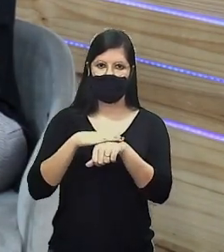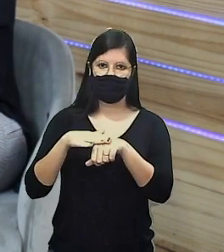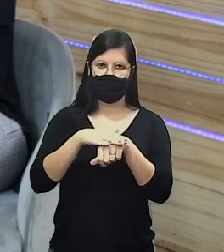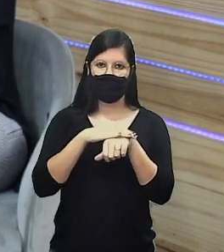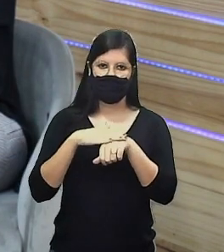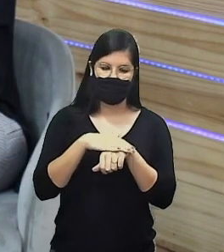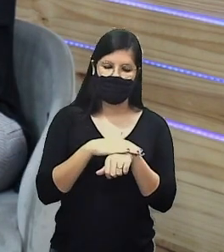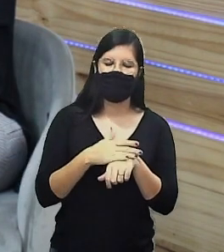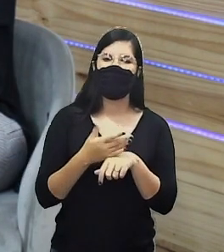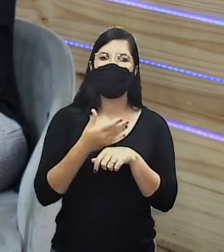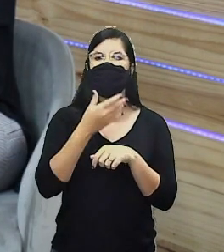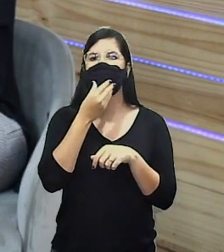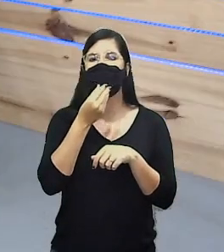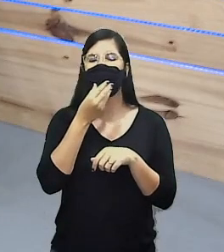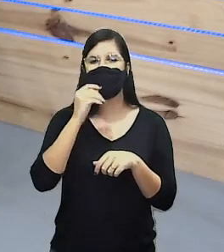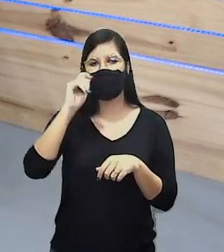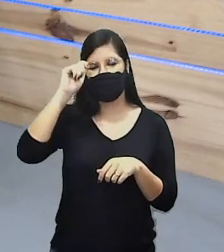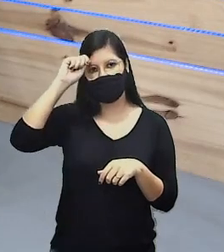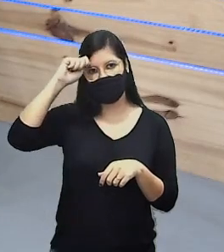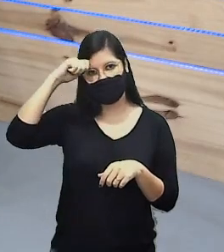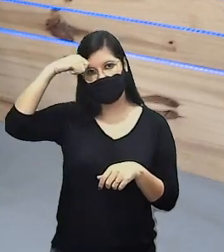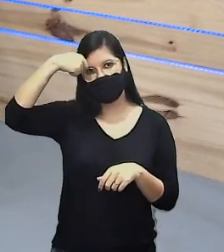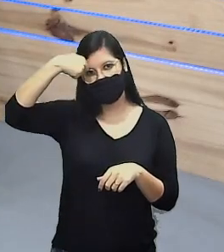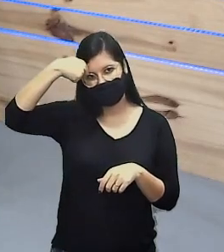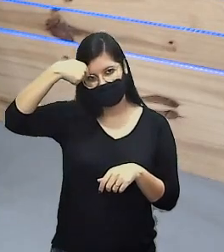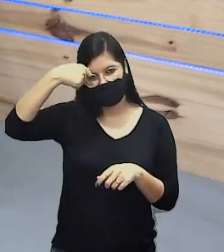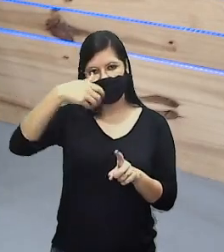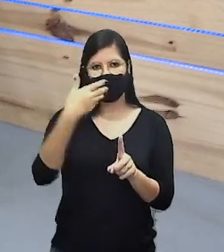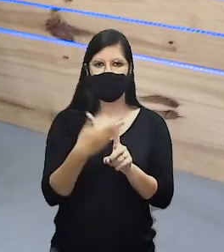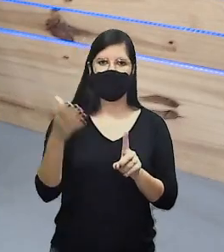É do africano, né? do Que africano, foi isso.